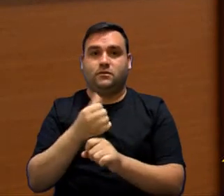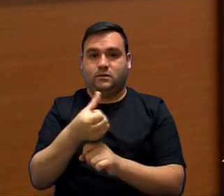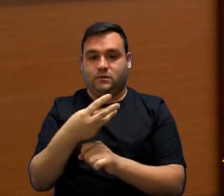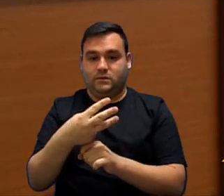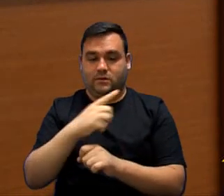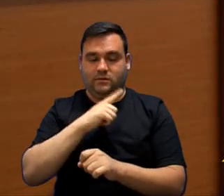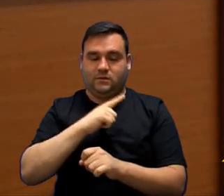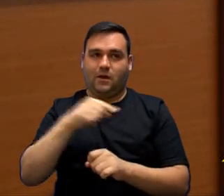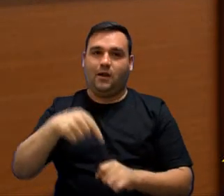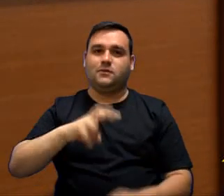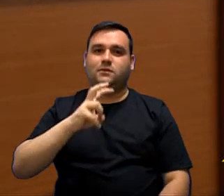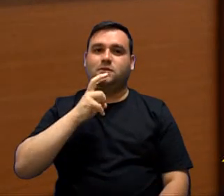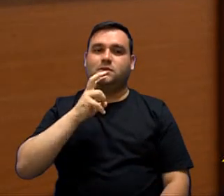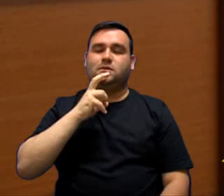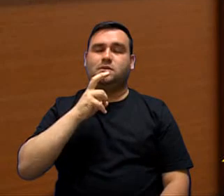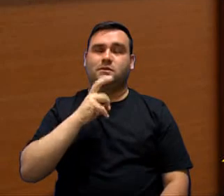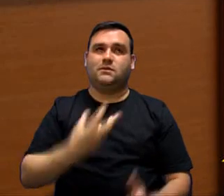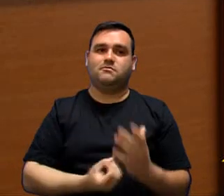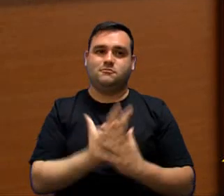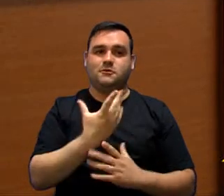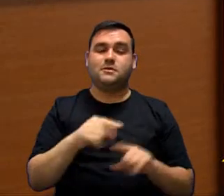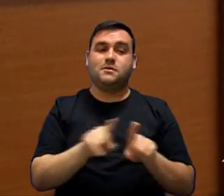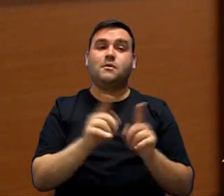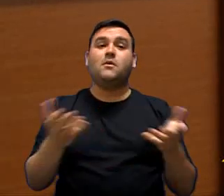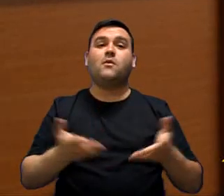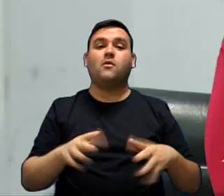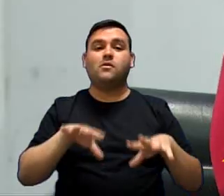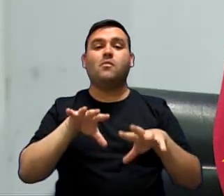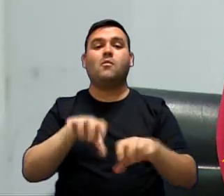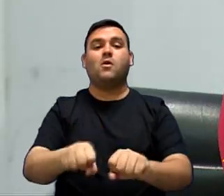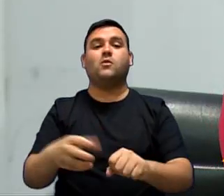anos existe na nossa cidade, e hoje toma